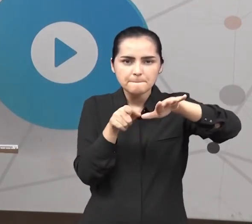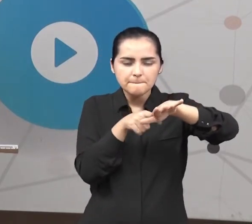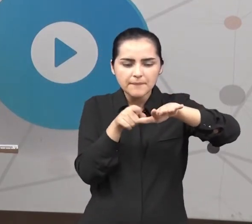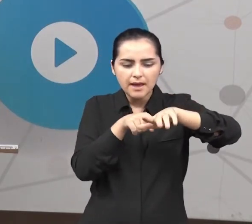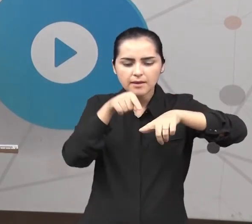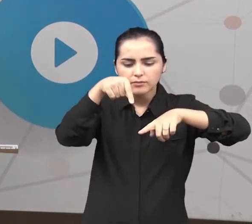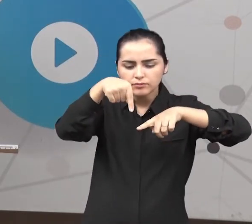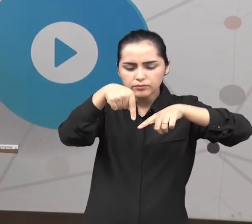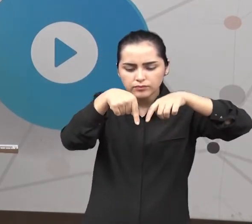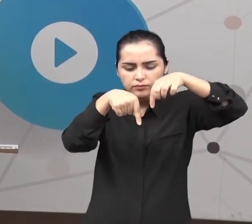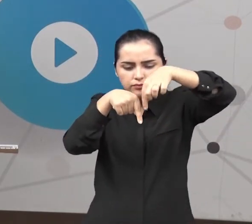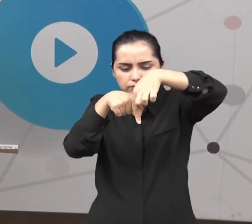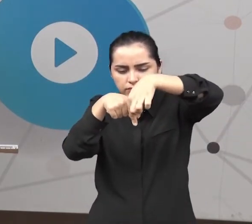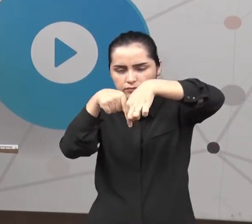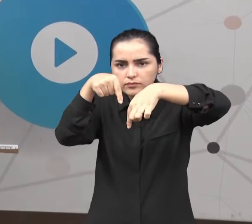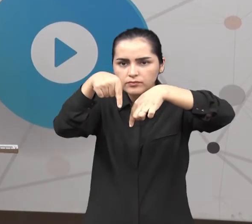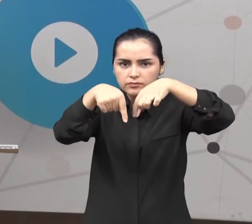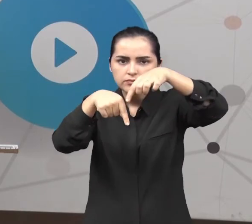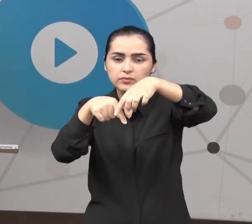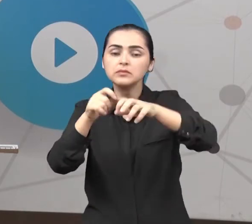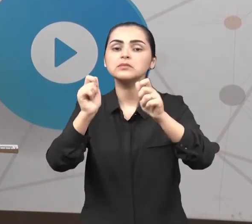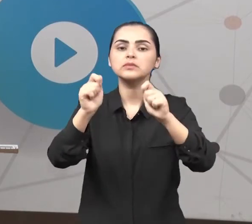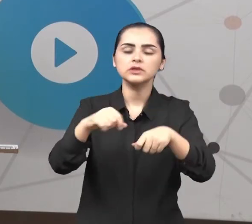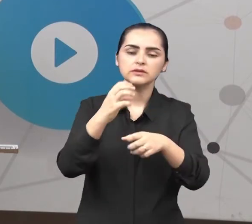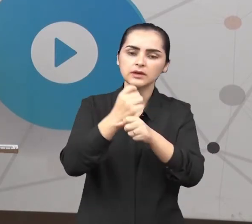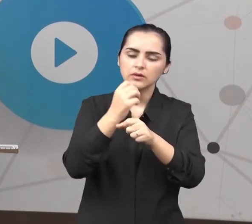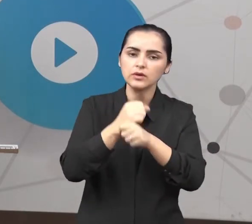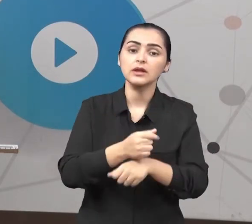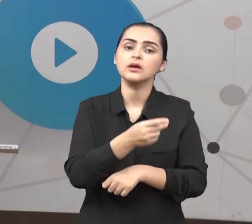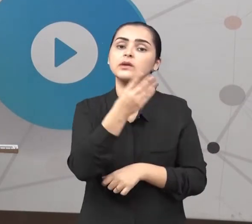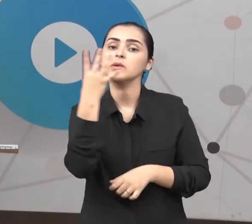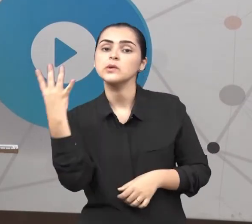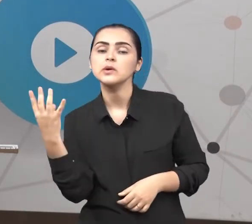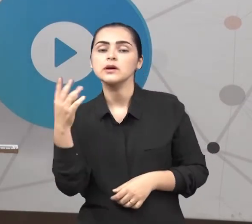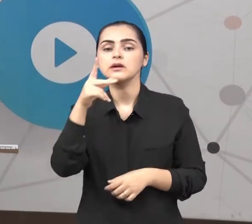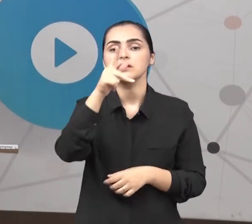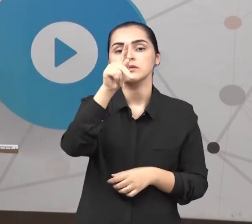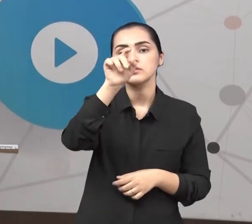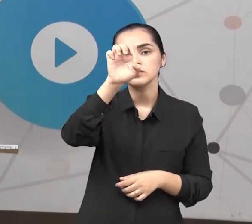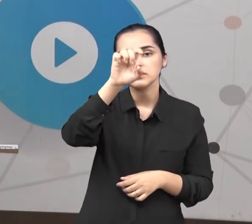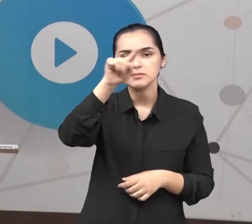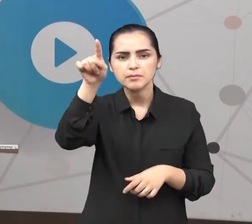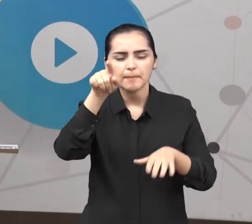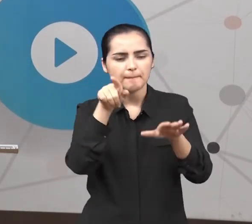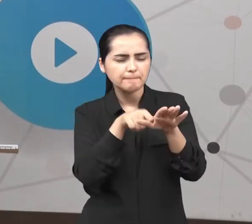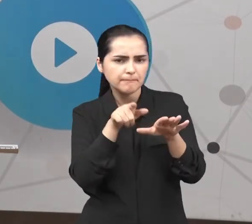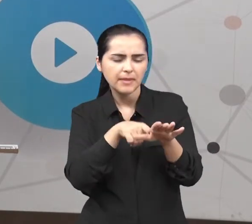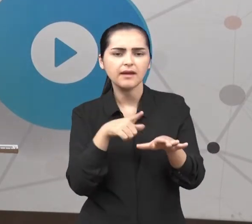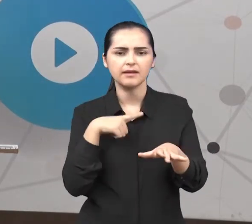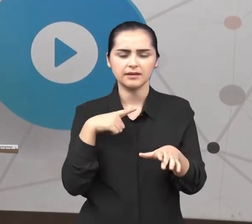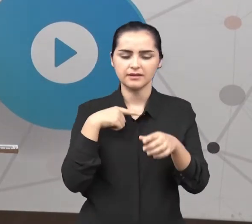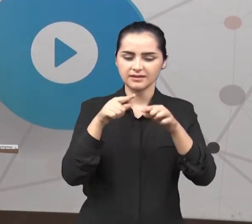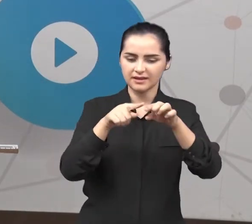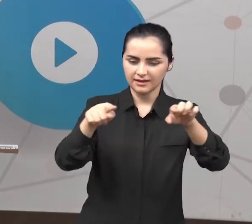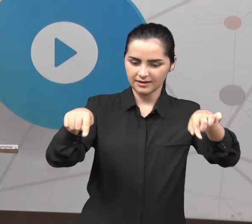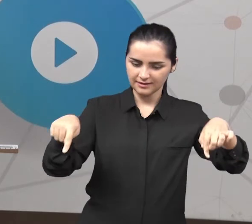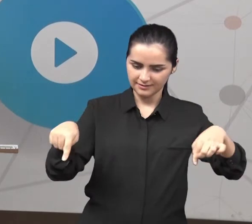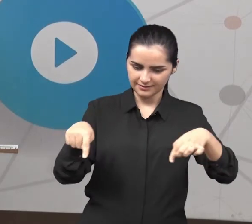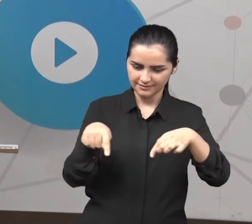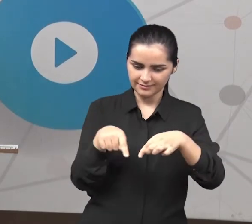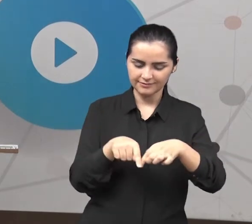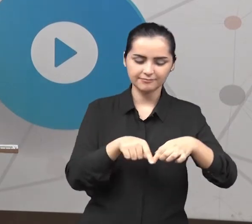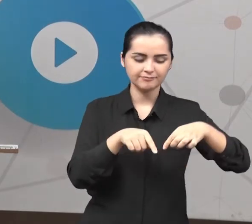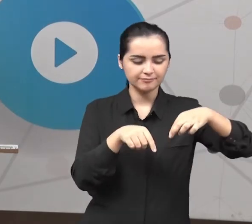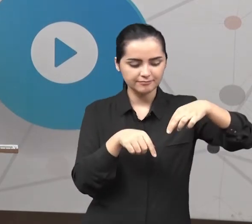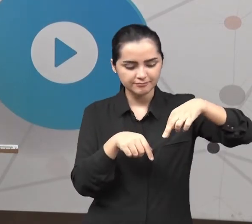vamos contar quantos pés mede a nossa sala. Um pé, outro pé,